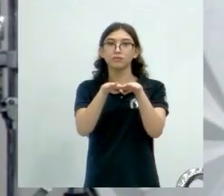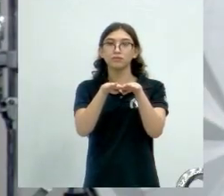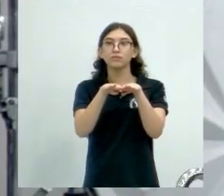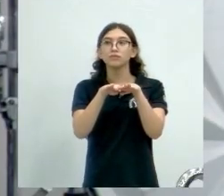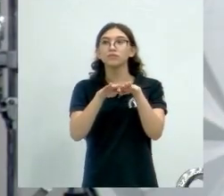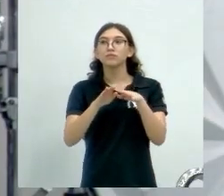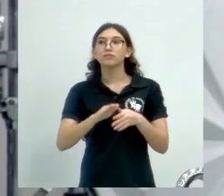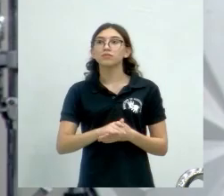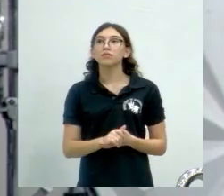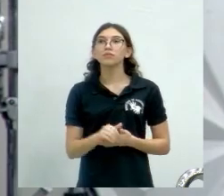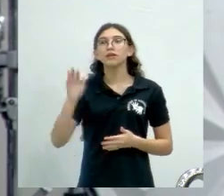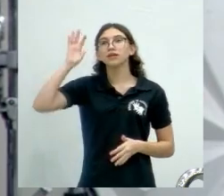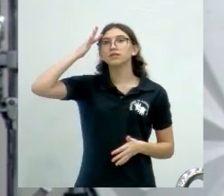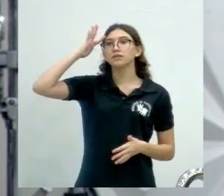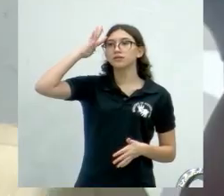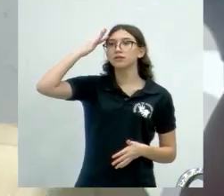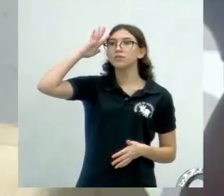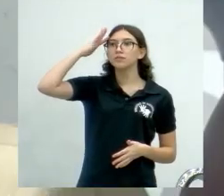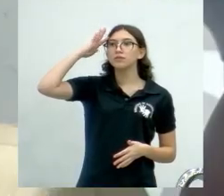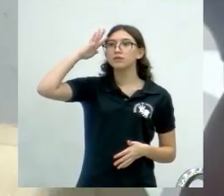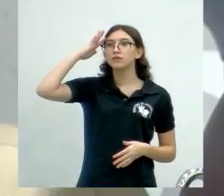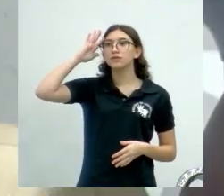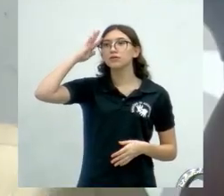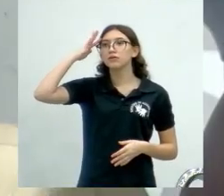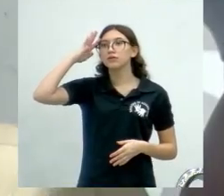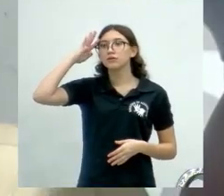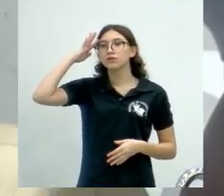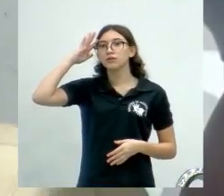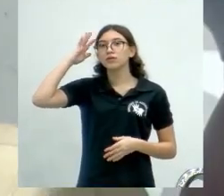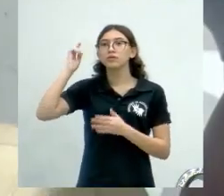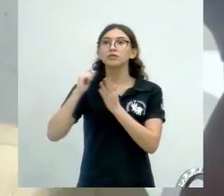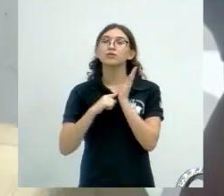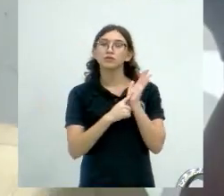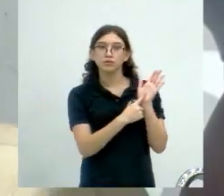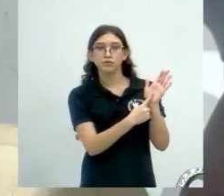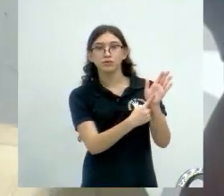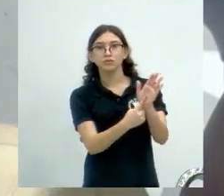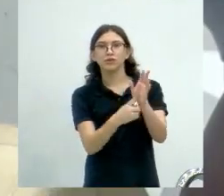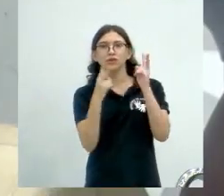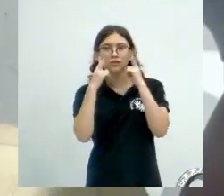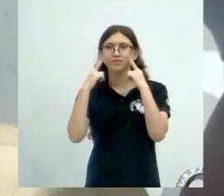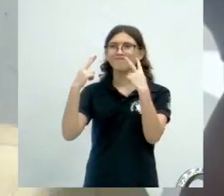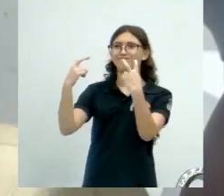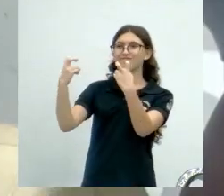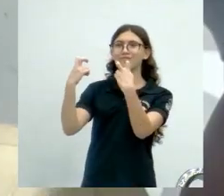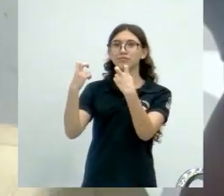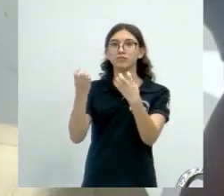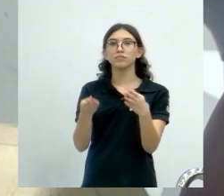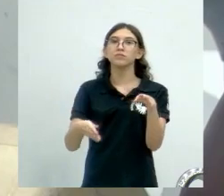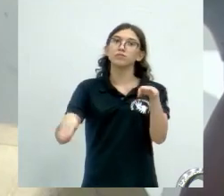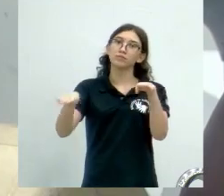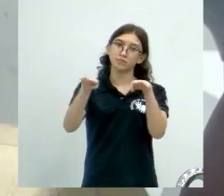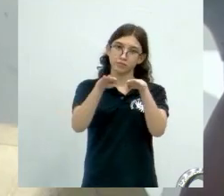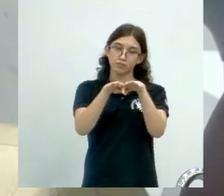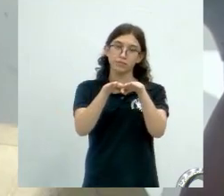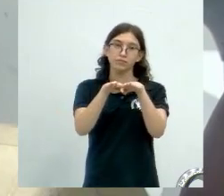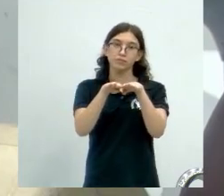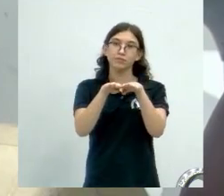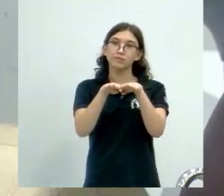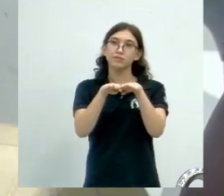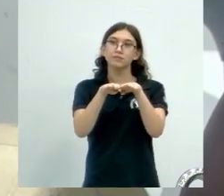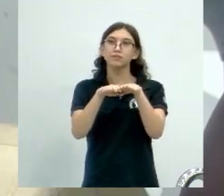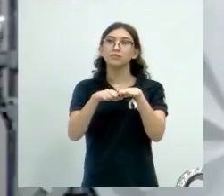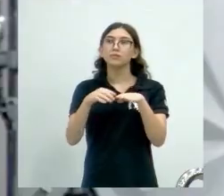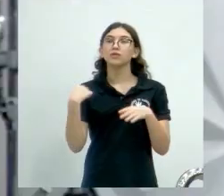A sabedoria, ela também traz essa perspectiva e ela é alcançada quando a gente busca o temor